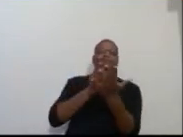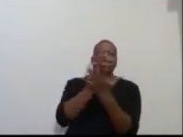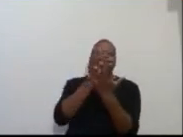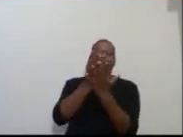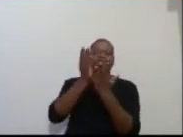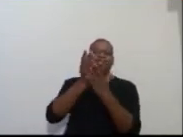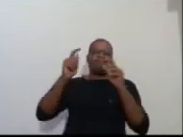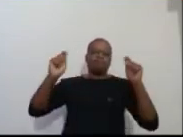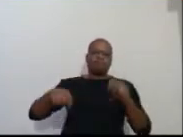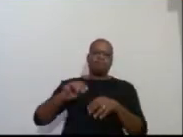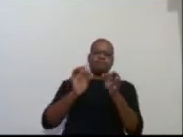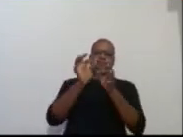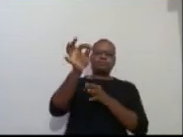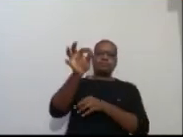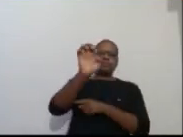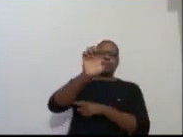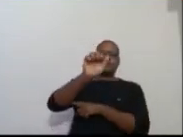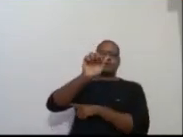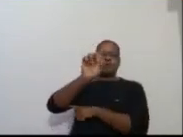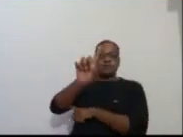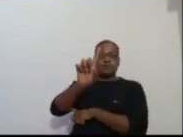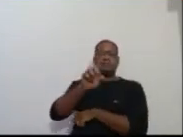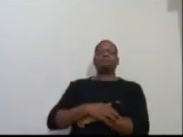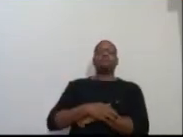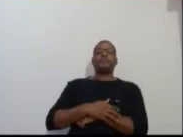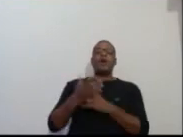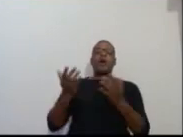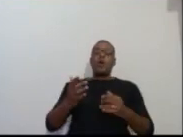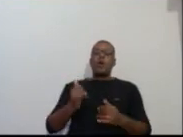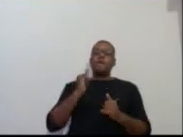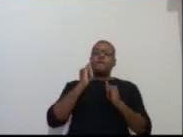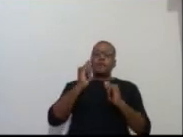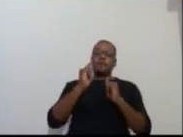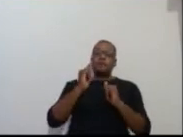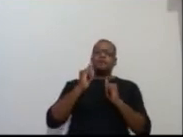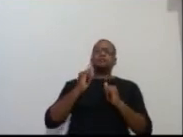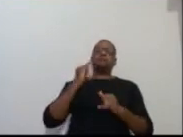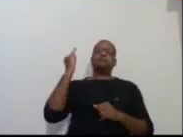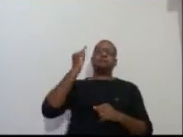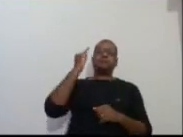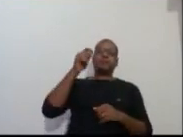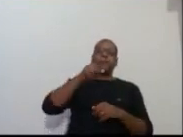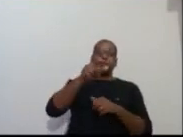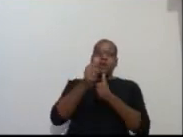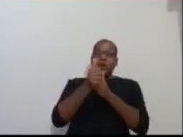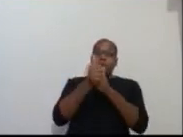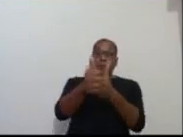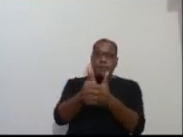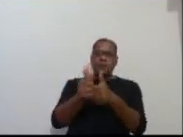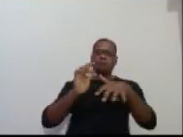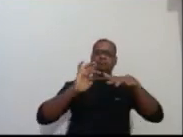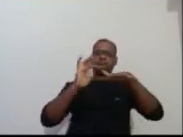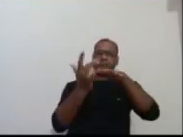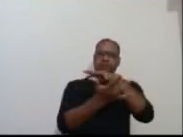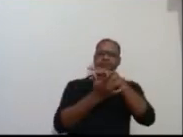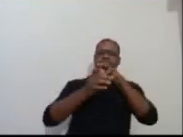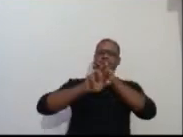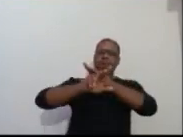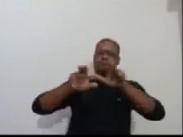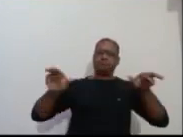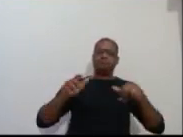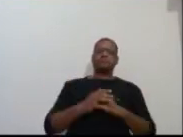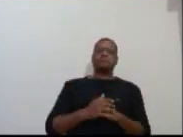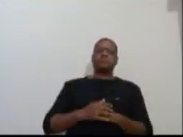que nos acompanha aí nas plataformas digitais. Neste evento, todos os participantes, de acordo com as recomendações da Organização